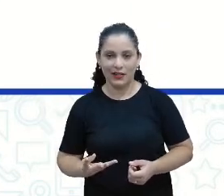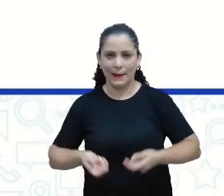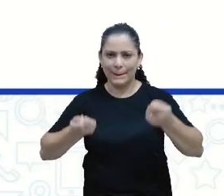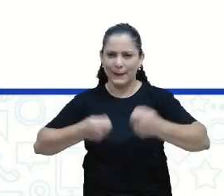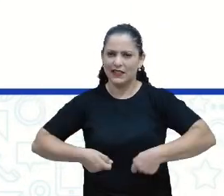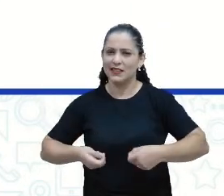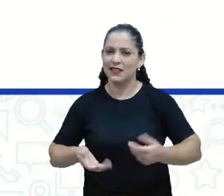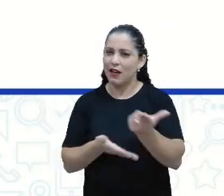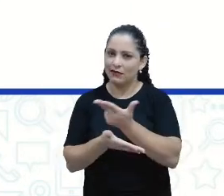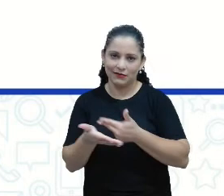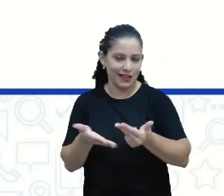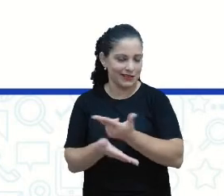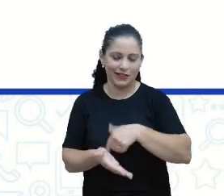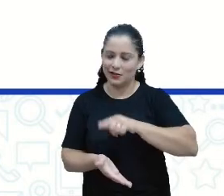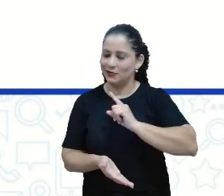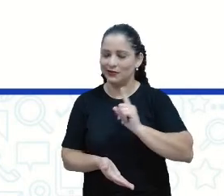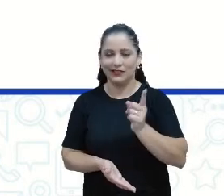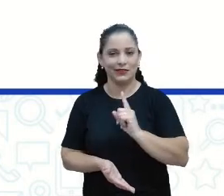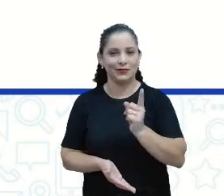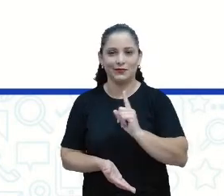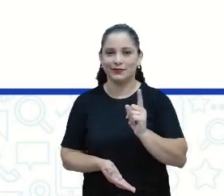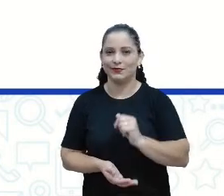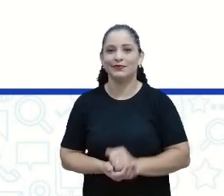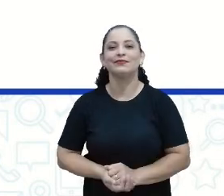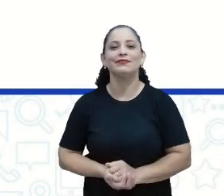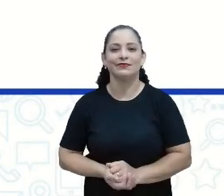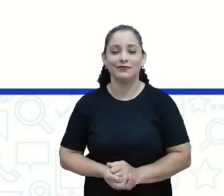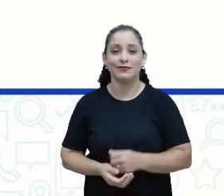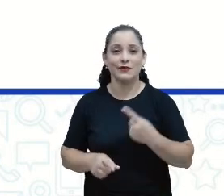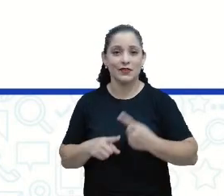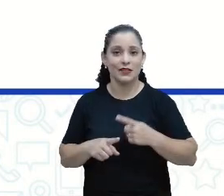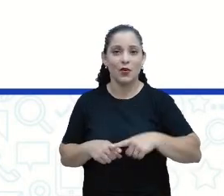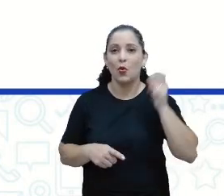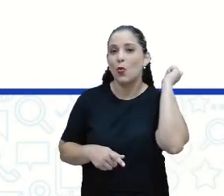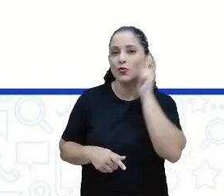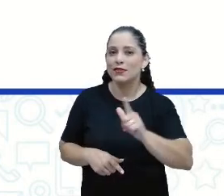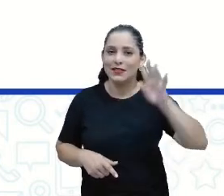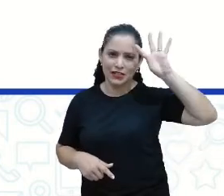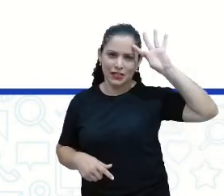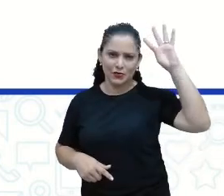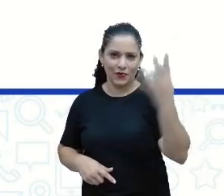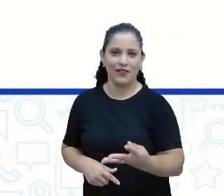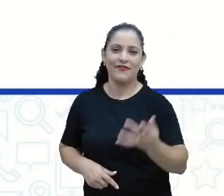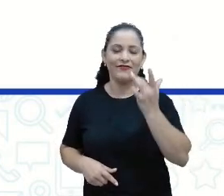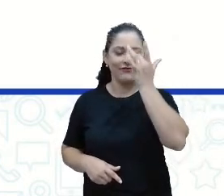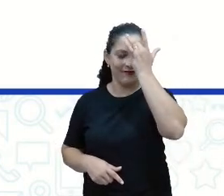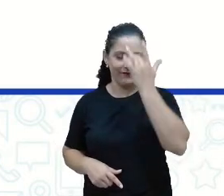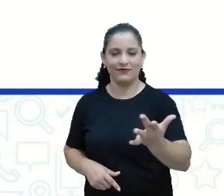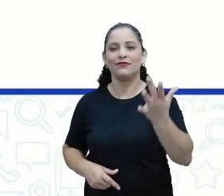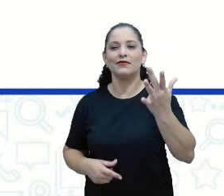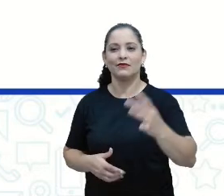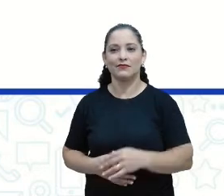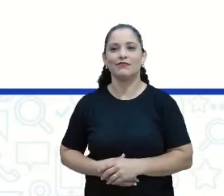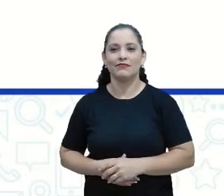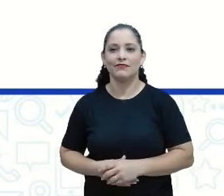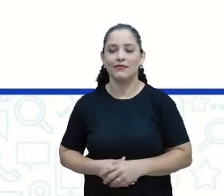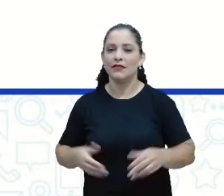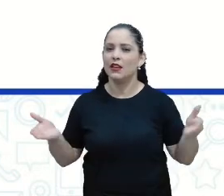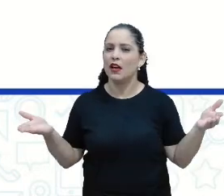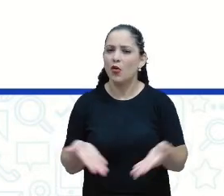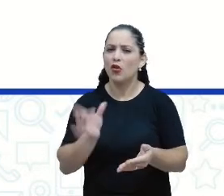precisar utilizar aí o desenho, tá? Para você resolver aí as questões. Então, observe o seguinte, eu